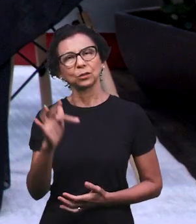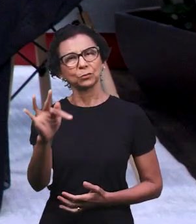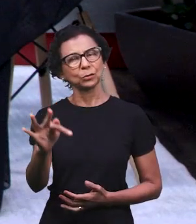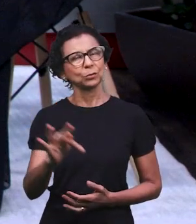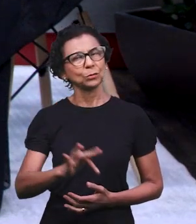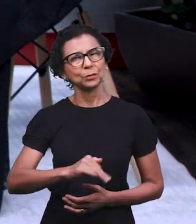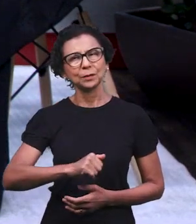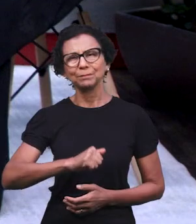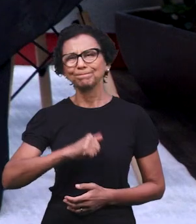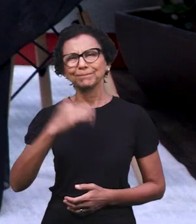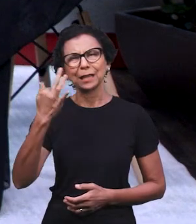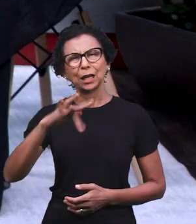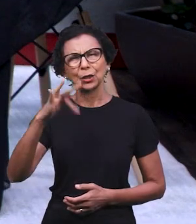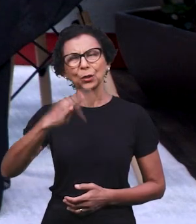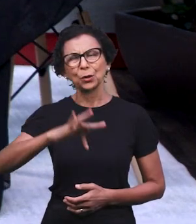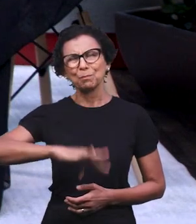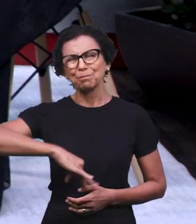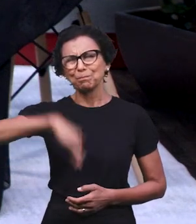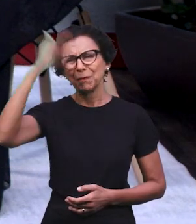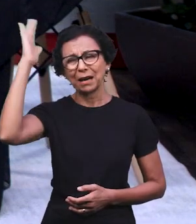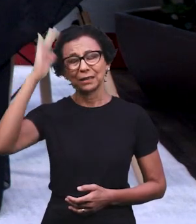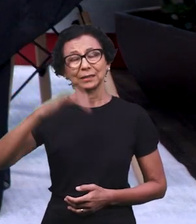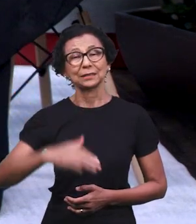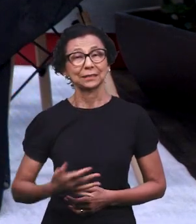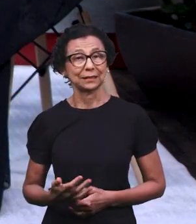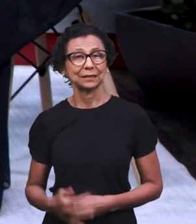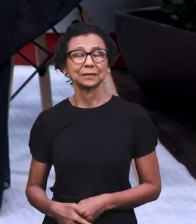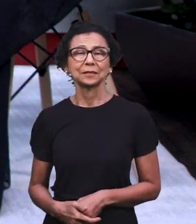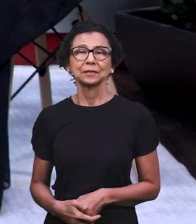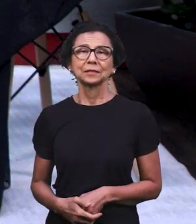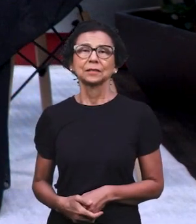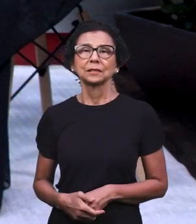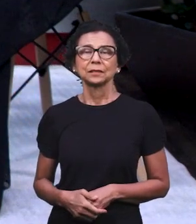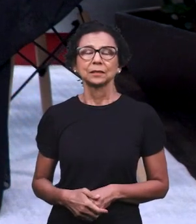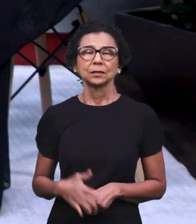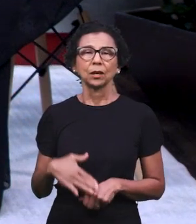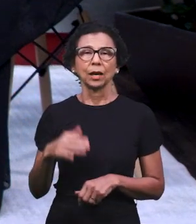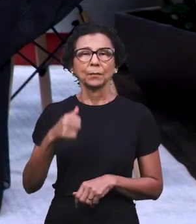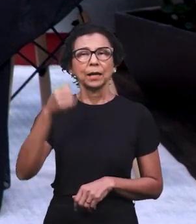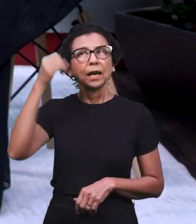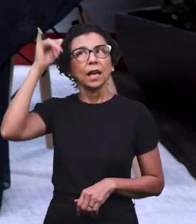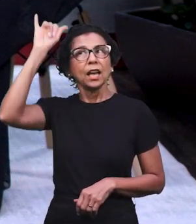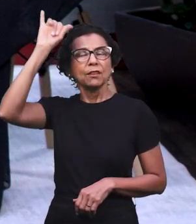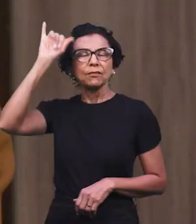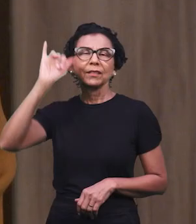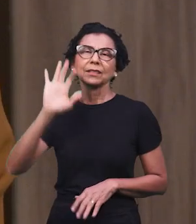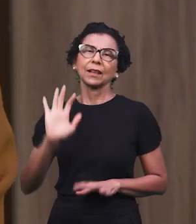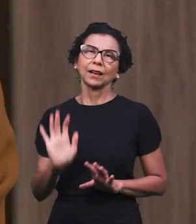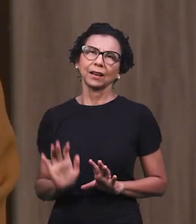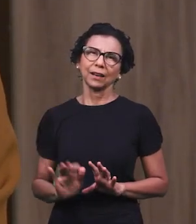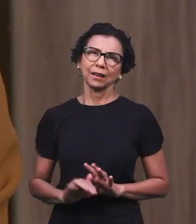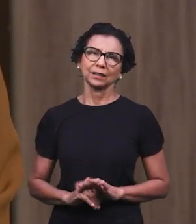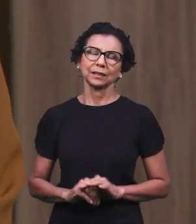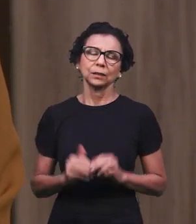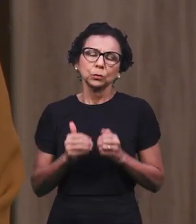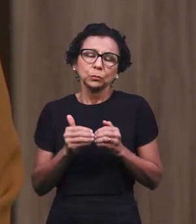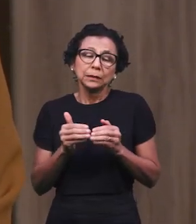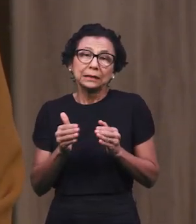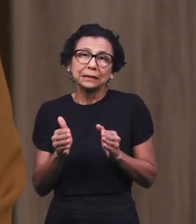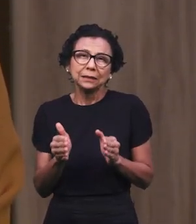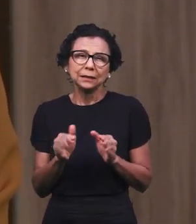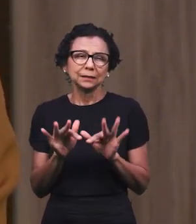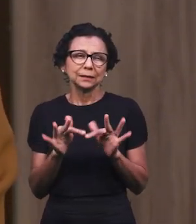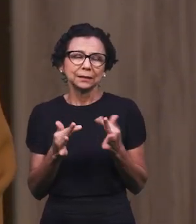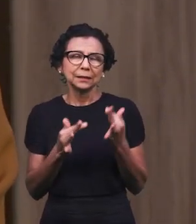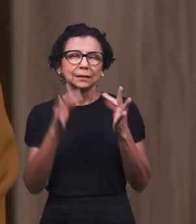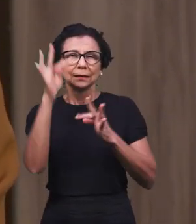certeza. verdade. A gente sempre fala que o que é inicial é mais simples de tratar, né? Às vezes é